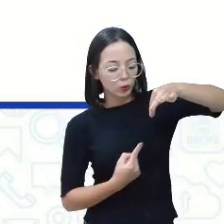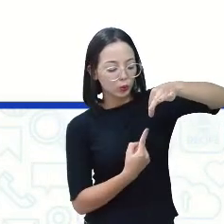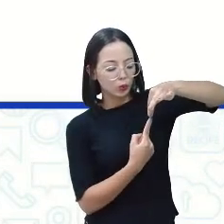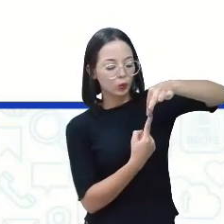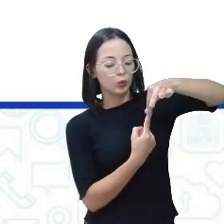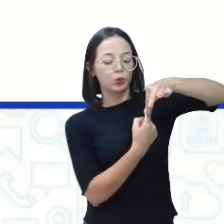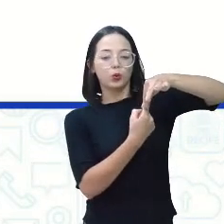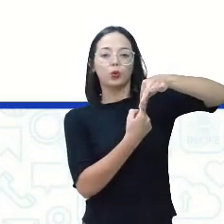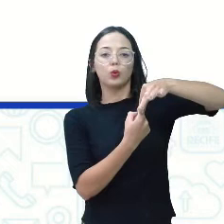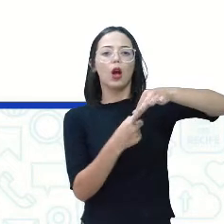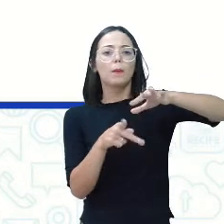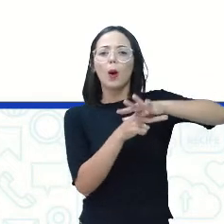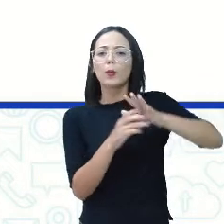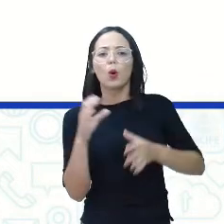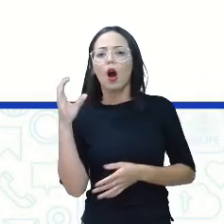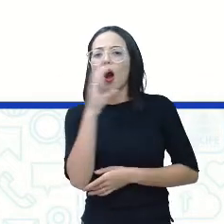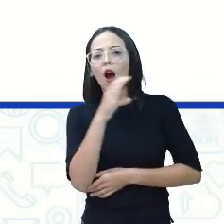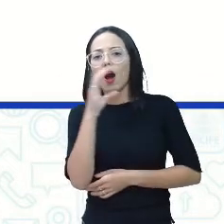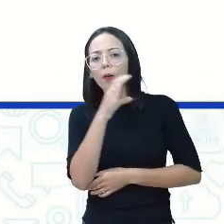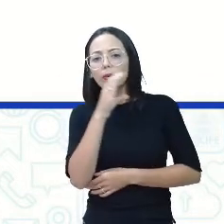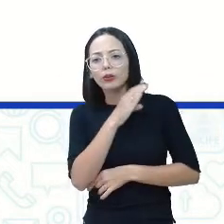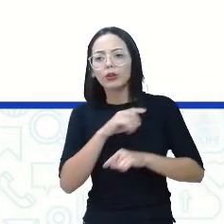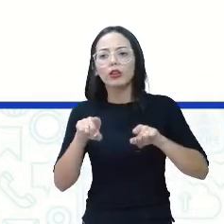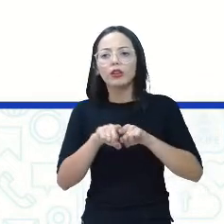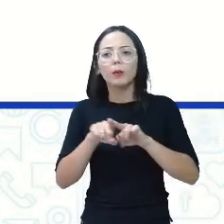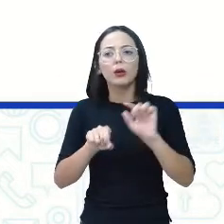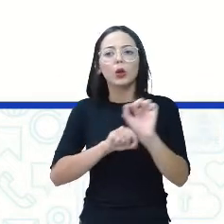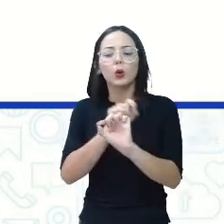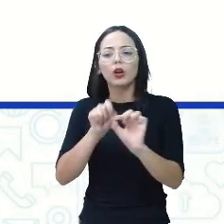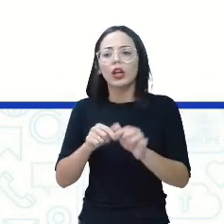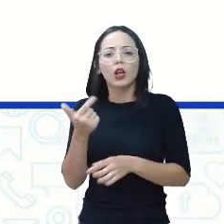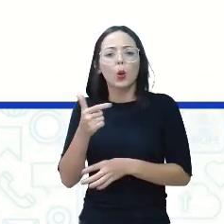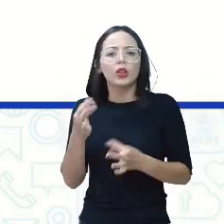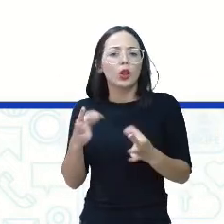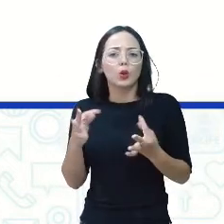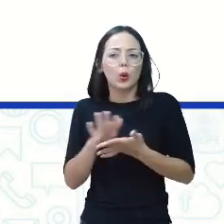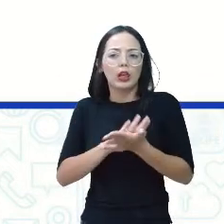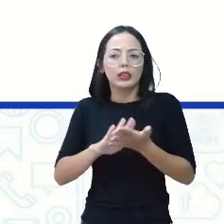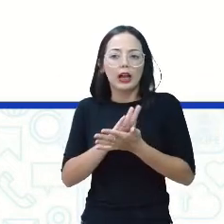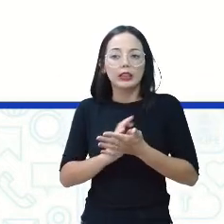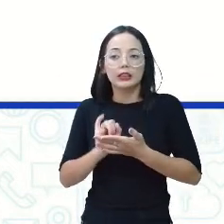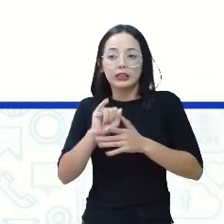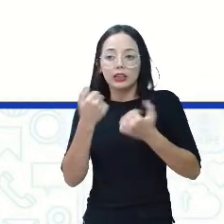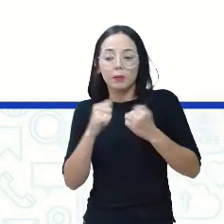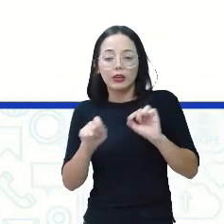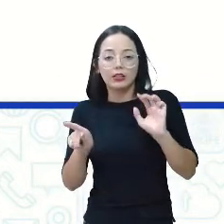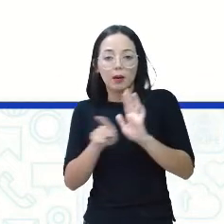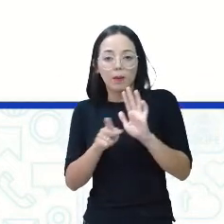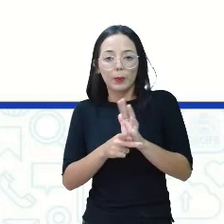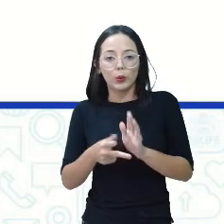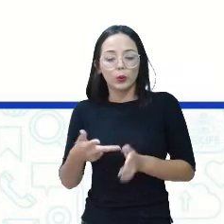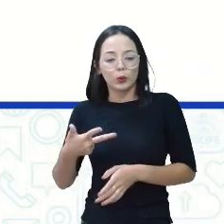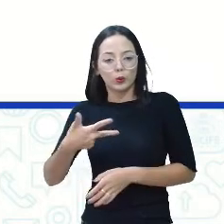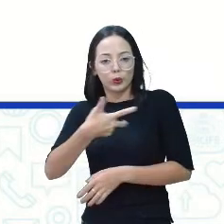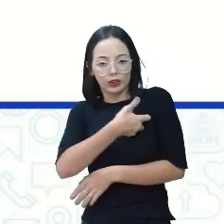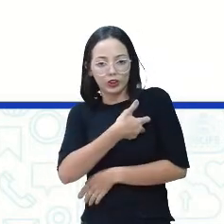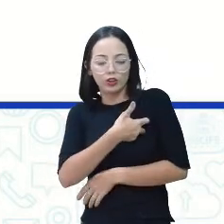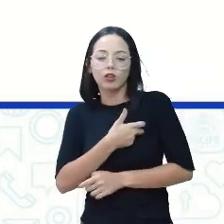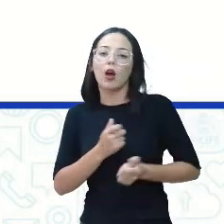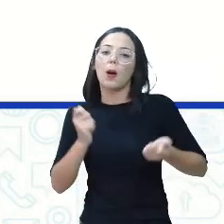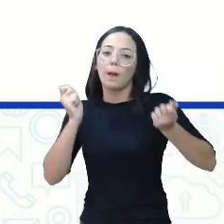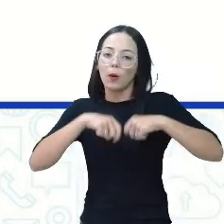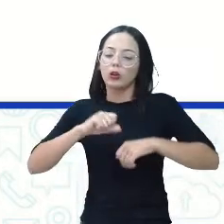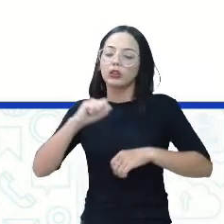esse procedimento rápido e praticamente sem dor. Se for necessária anestesia, pode